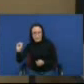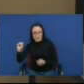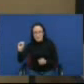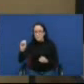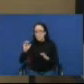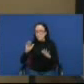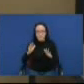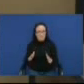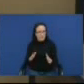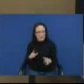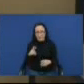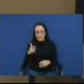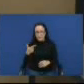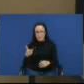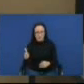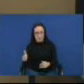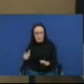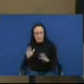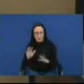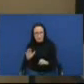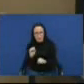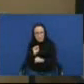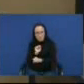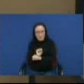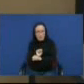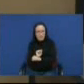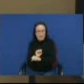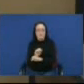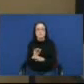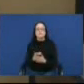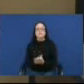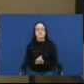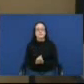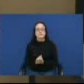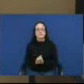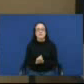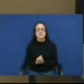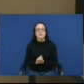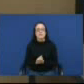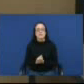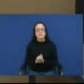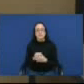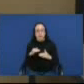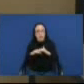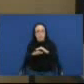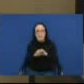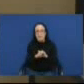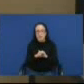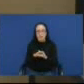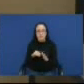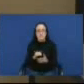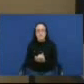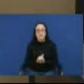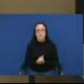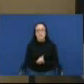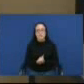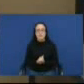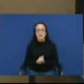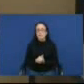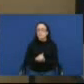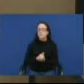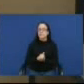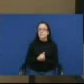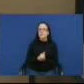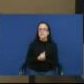de 40 mil ações já no Brasil. Então, ela está suspensa. Isso não quer dizer que não